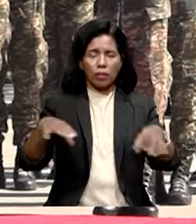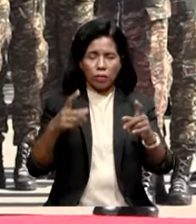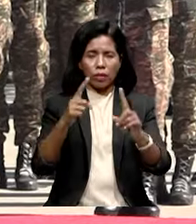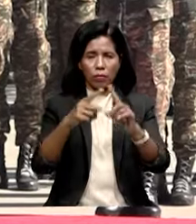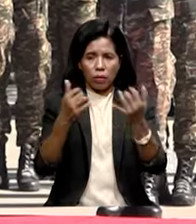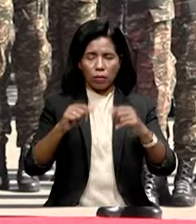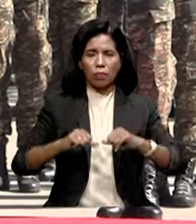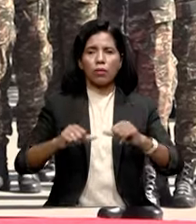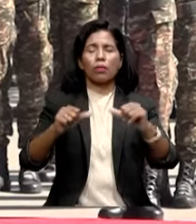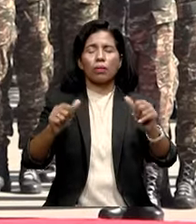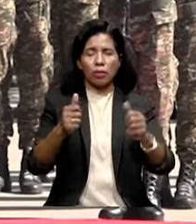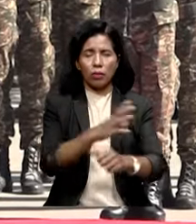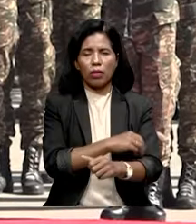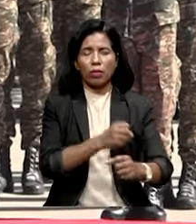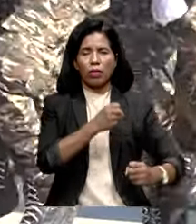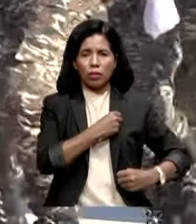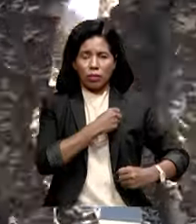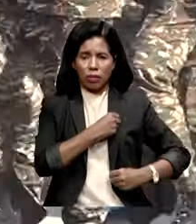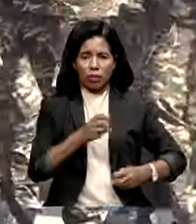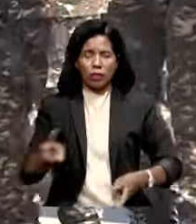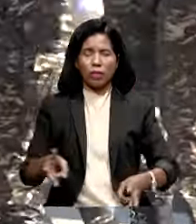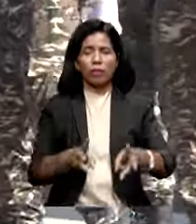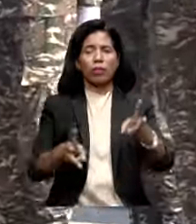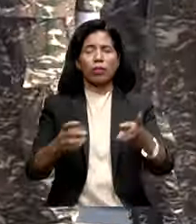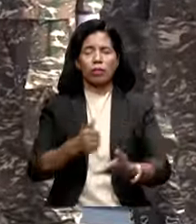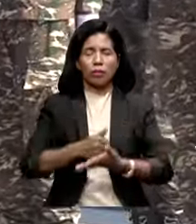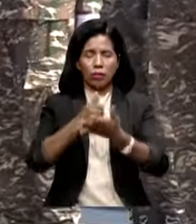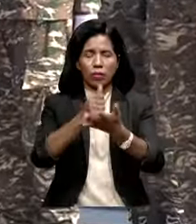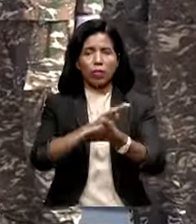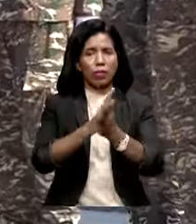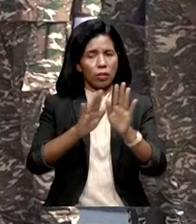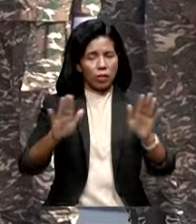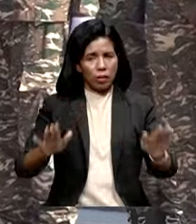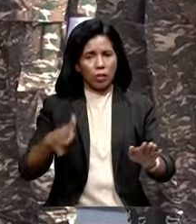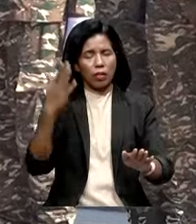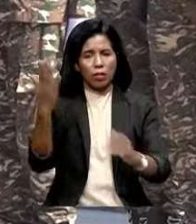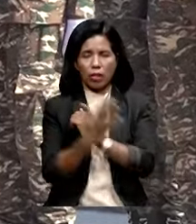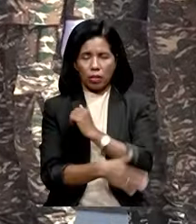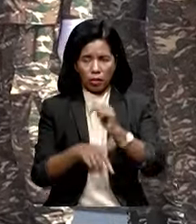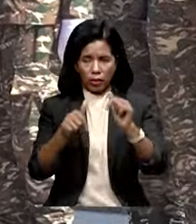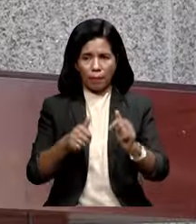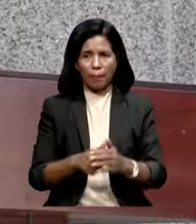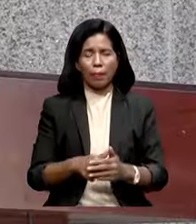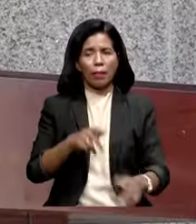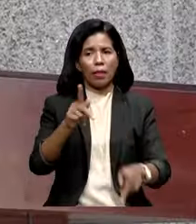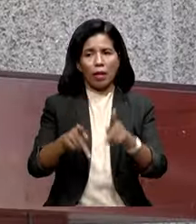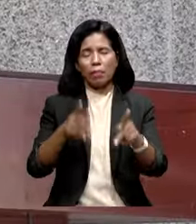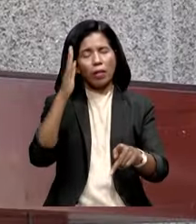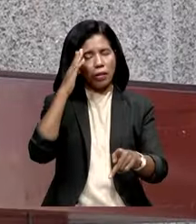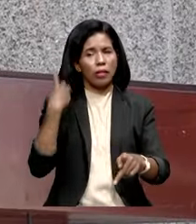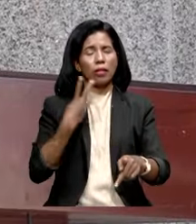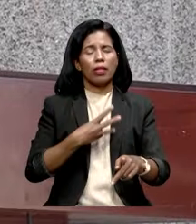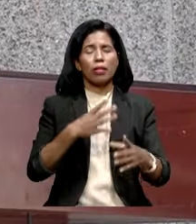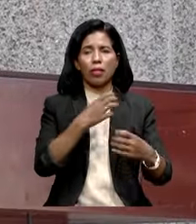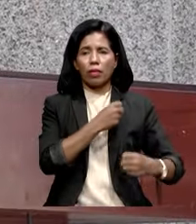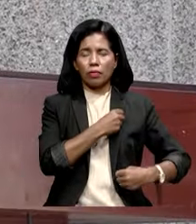continua lá o tuir na fati nero e sirane dalan, onde servi povo no garante estabilidade e a relaran. Louva no reconhece cata que tenha Força